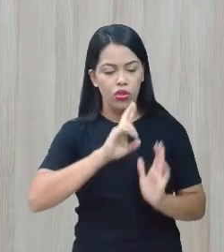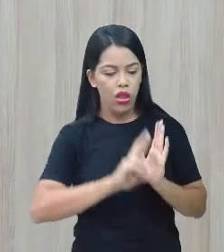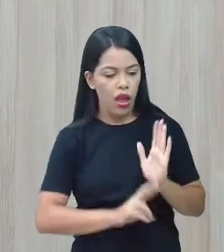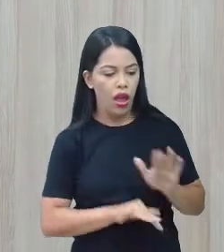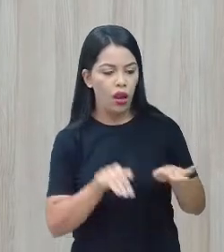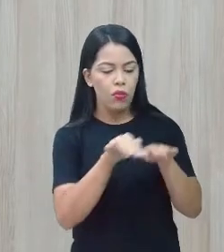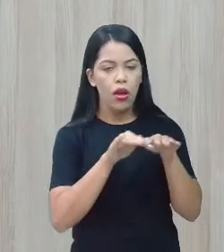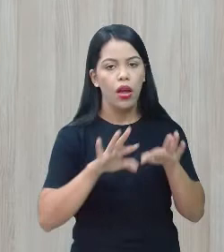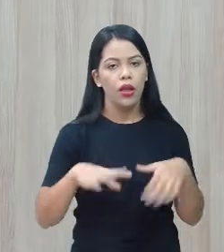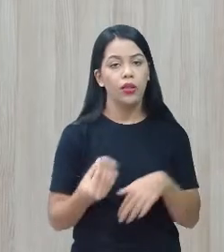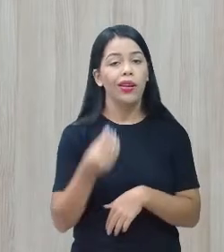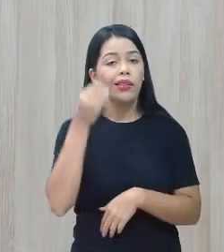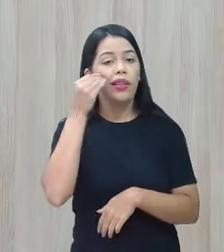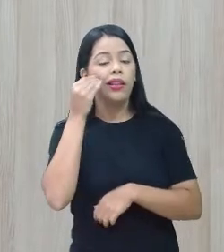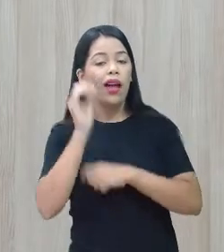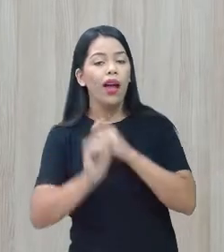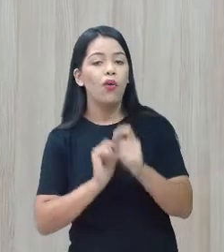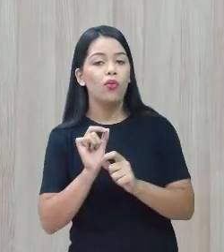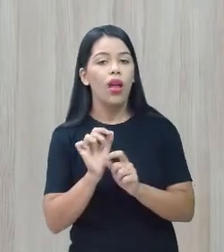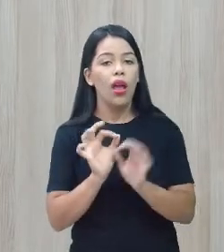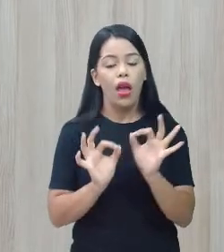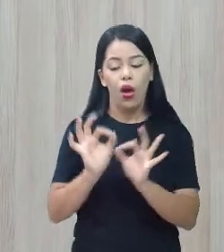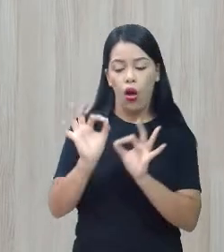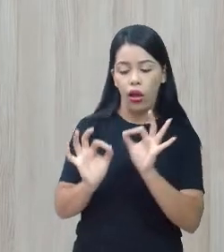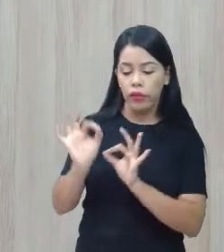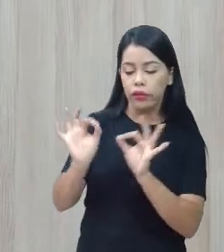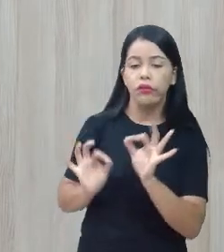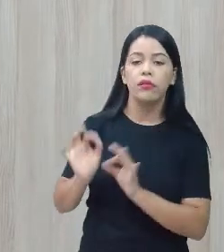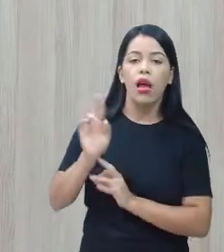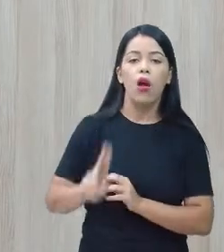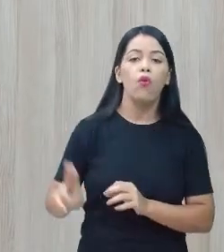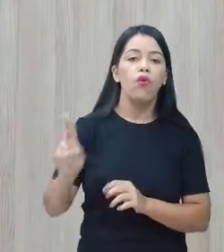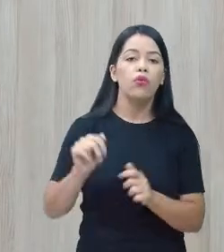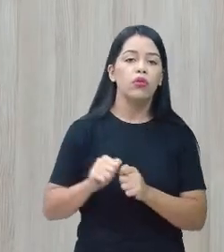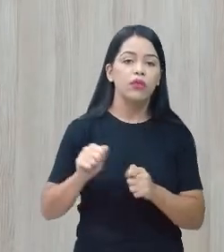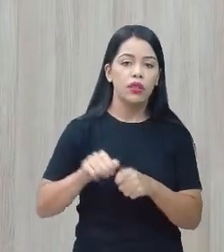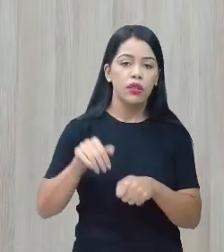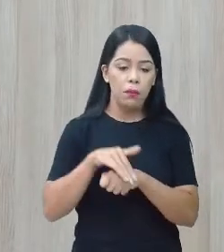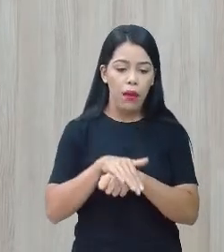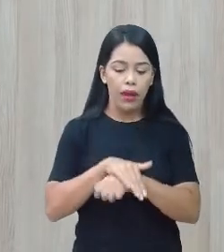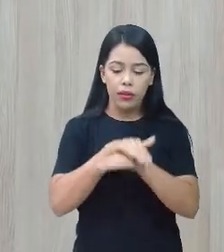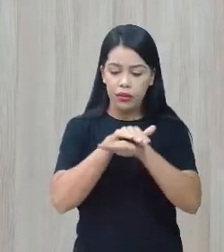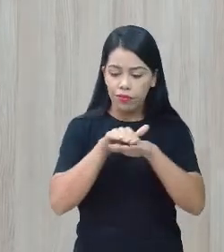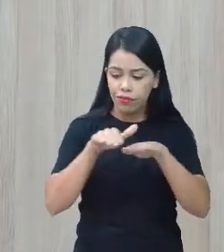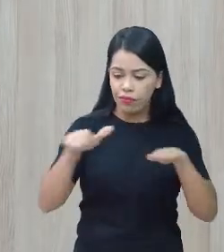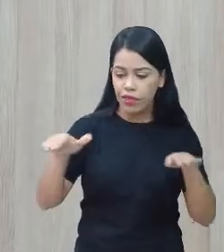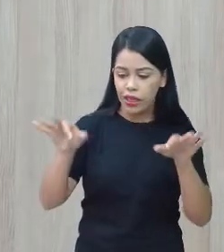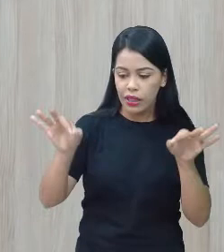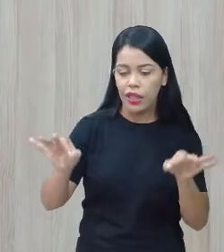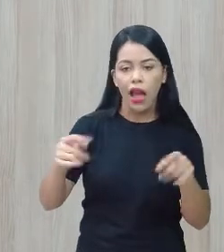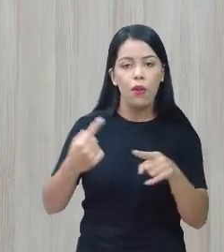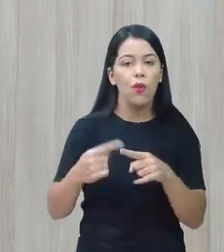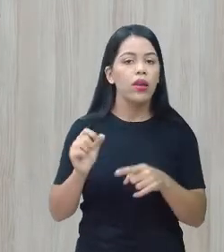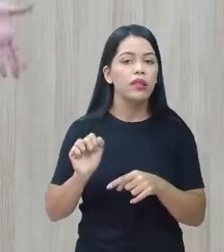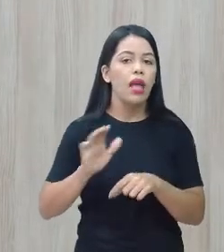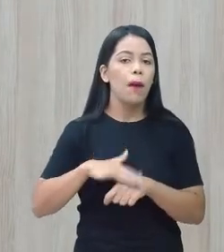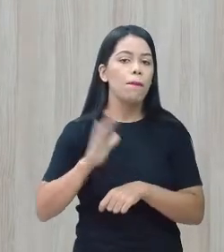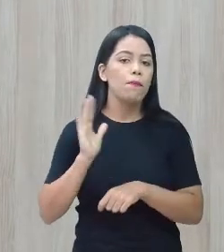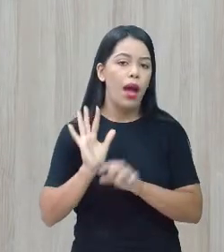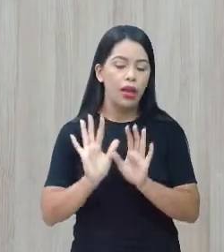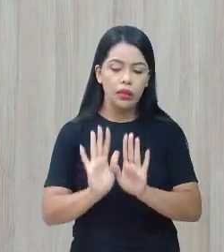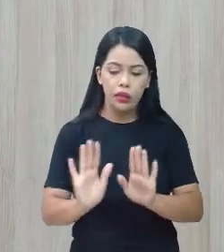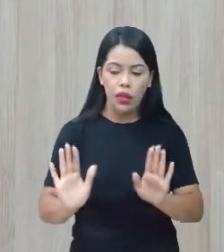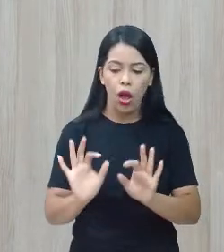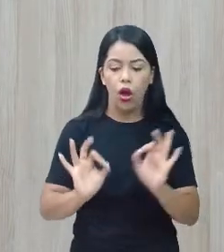quê? De talvez regularizar o uso da língua, né? De tornar mais uniforme. Por quê? Porque se é mais uniforme, a gente consegue